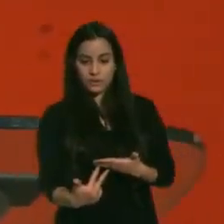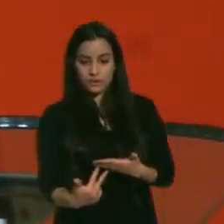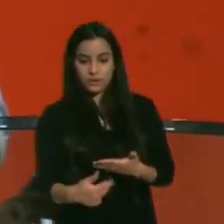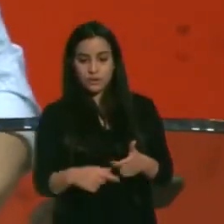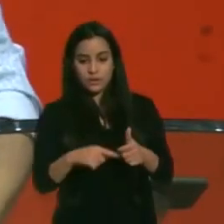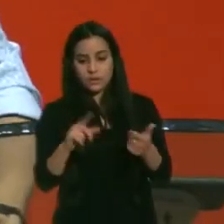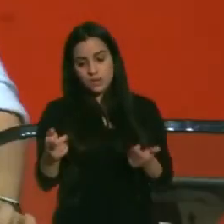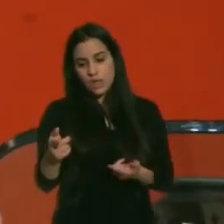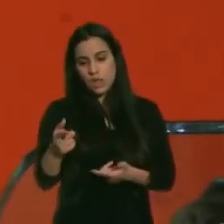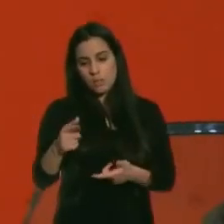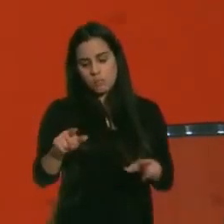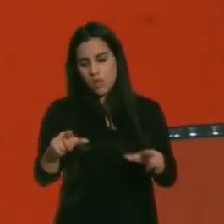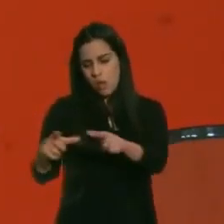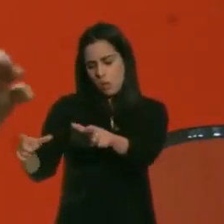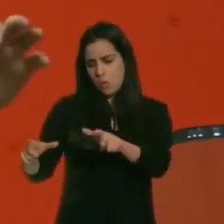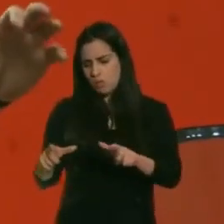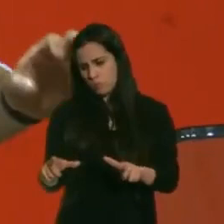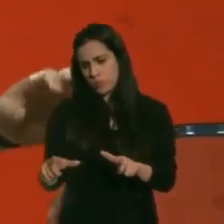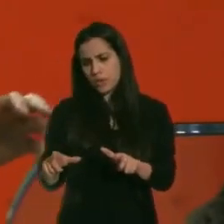chamado Lodebar, não palavra.